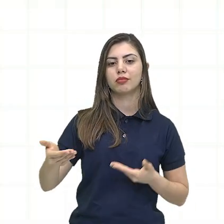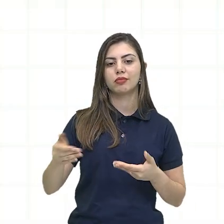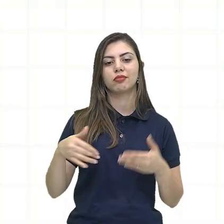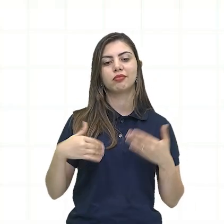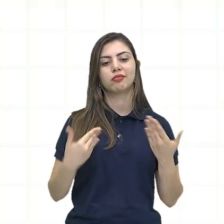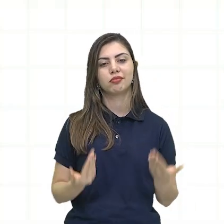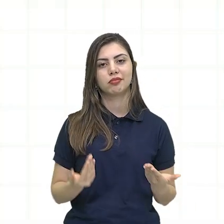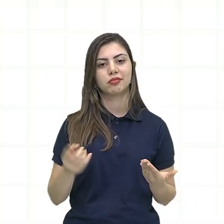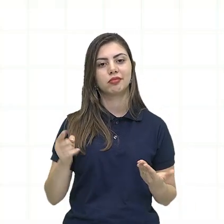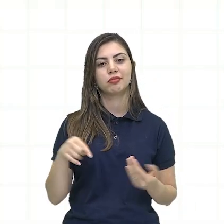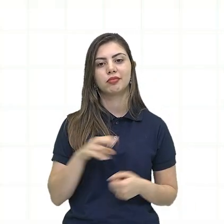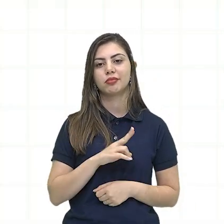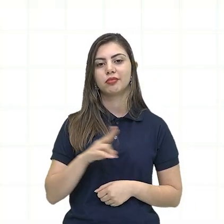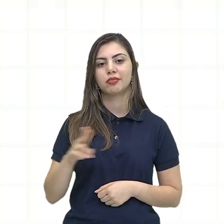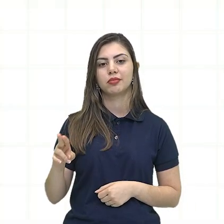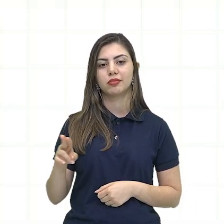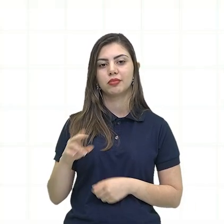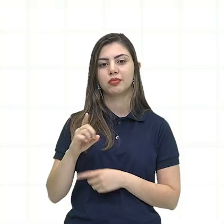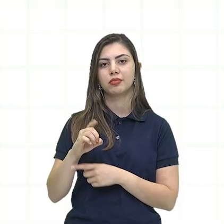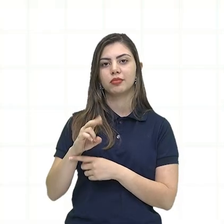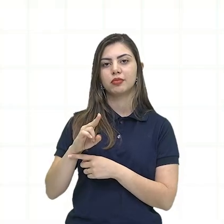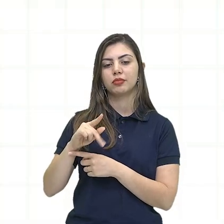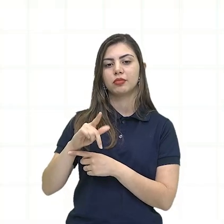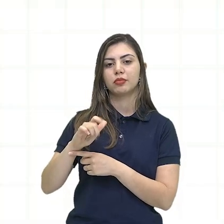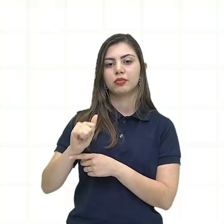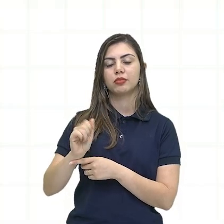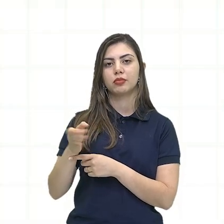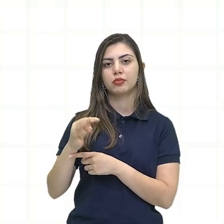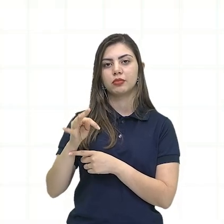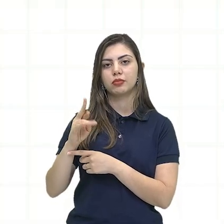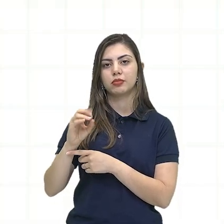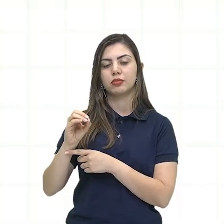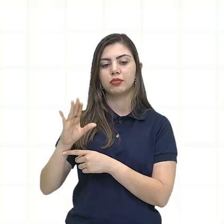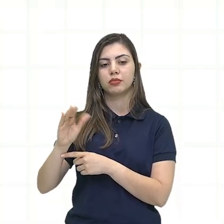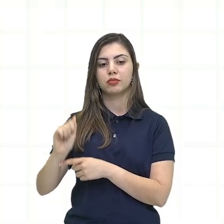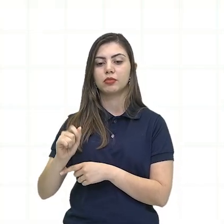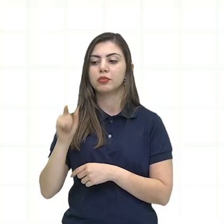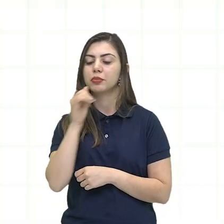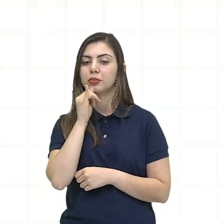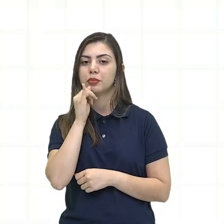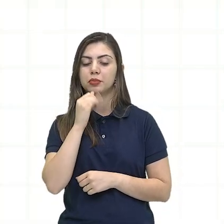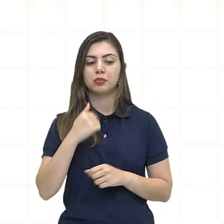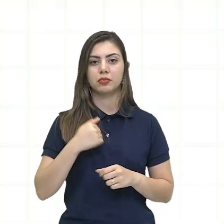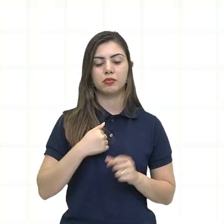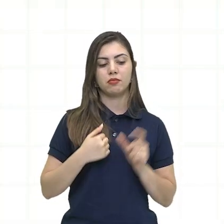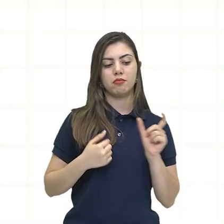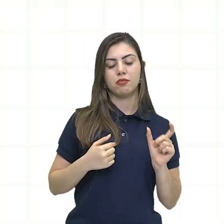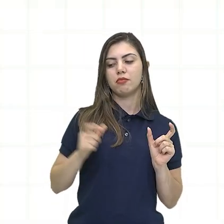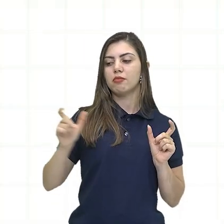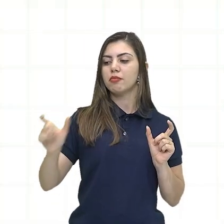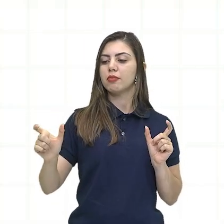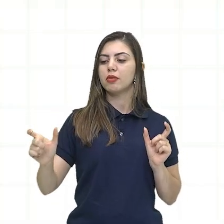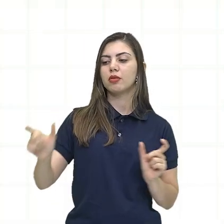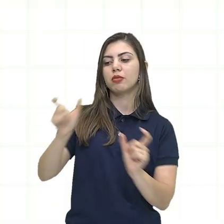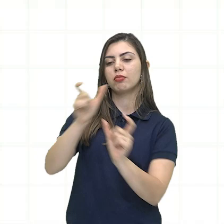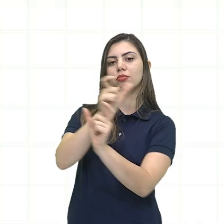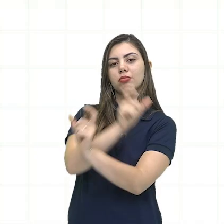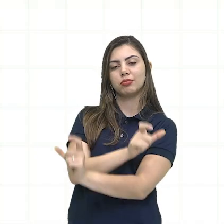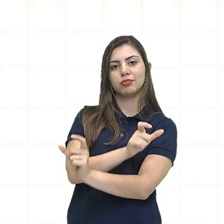o nome é dupla troca, porque um elemento se une com o outro